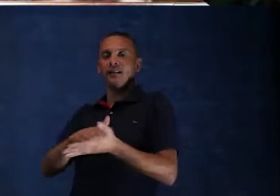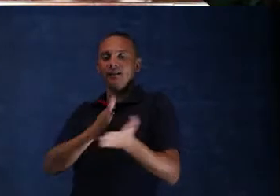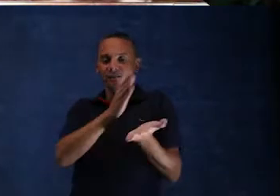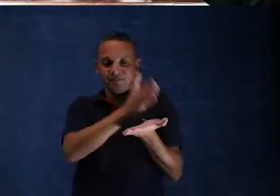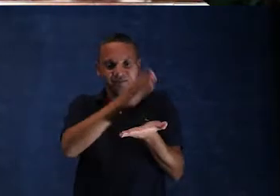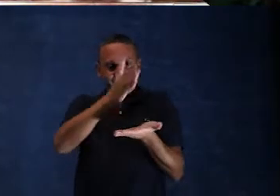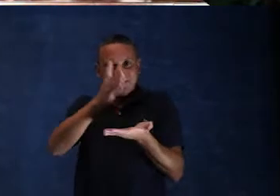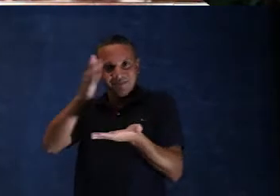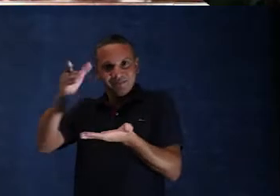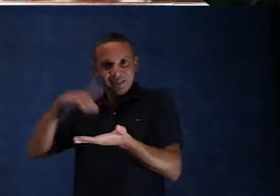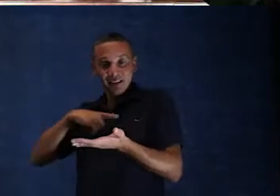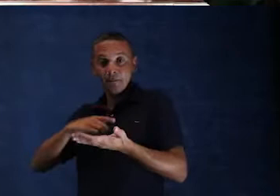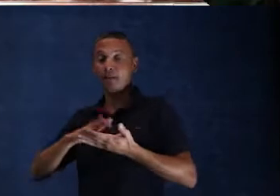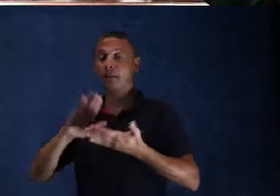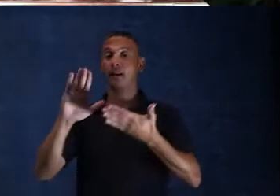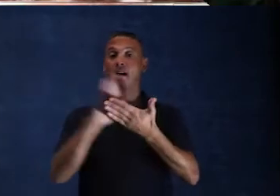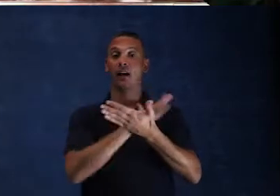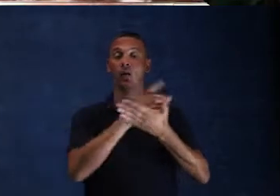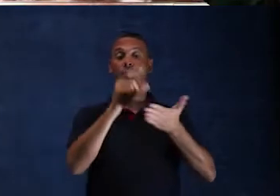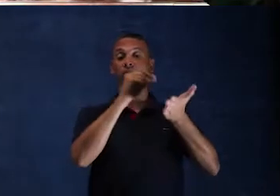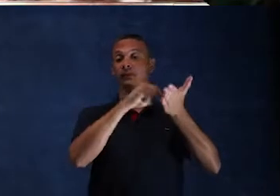tem um escritor